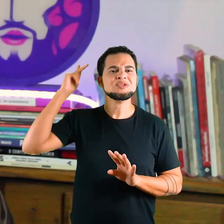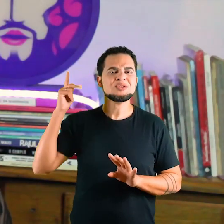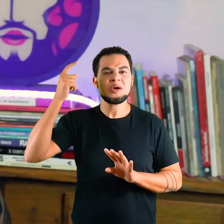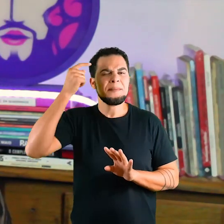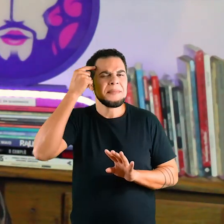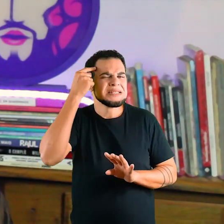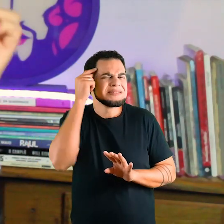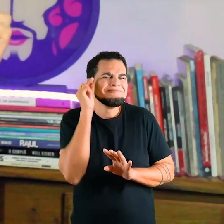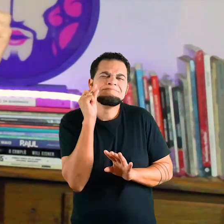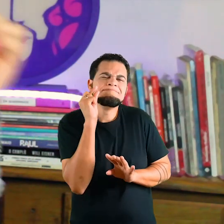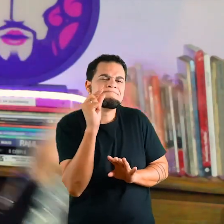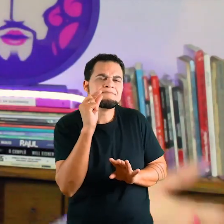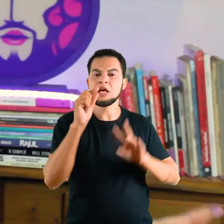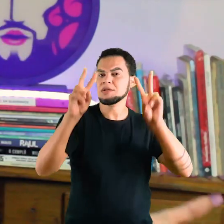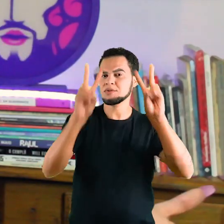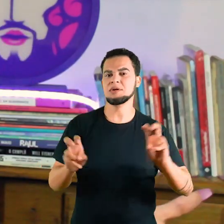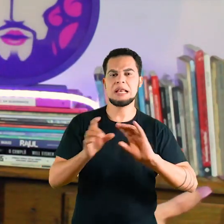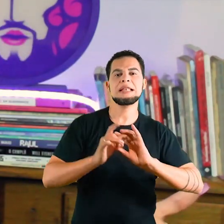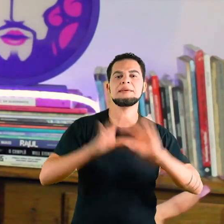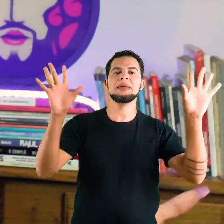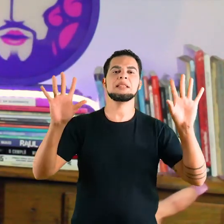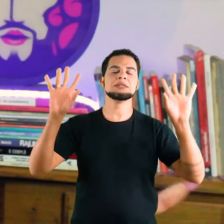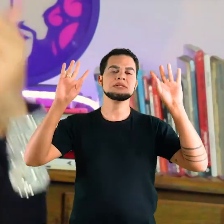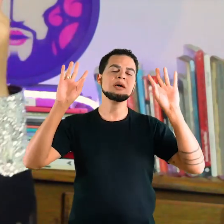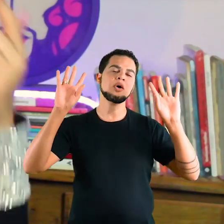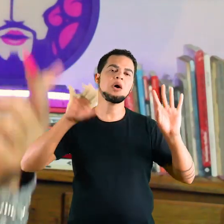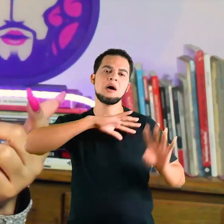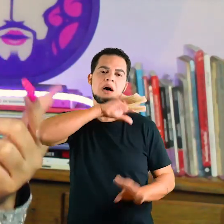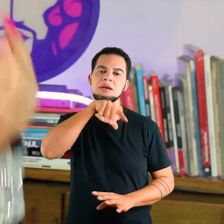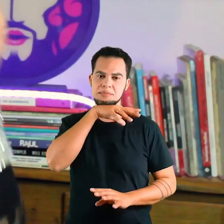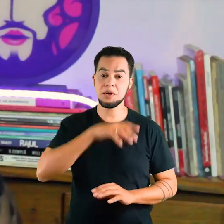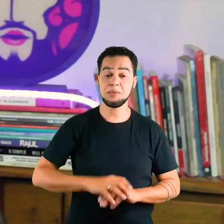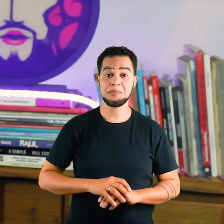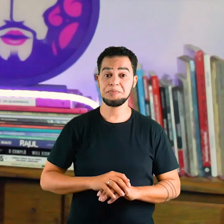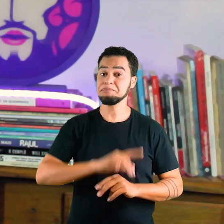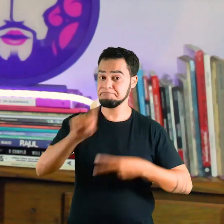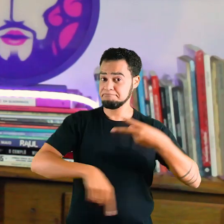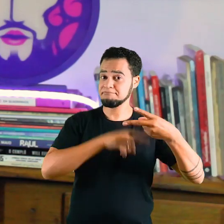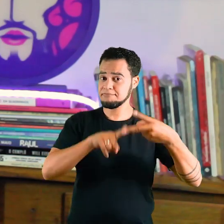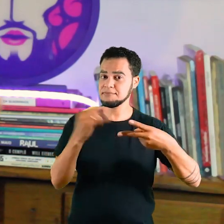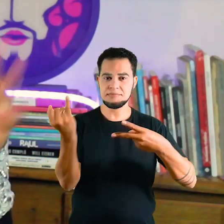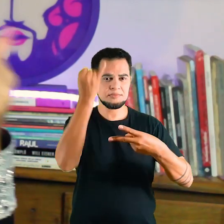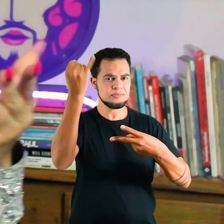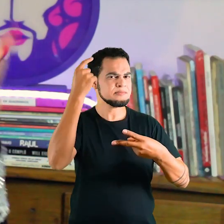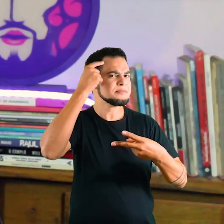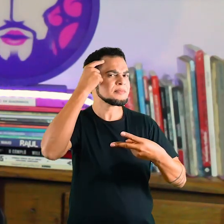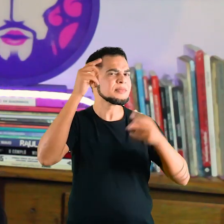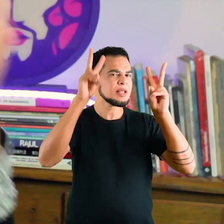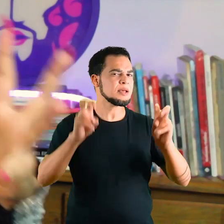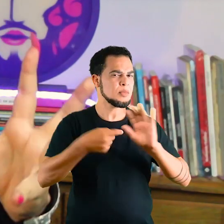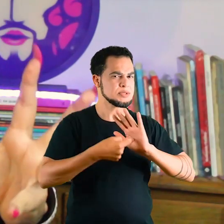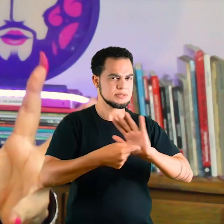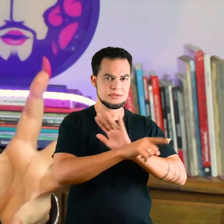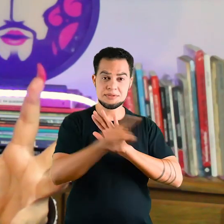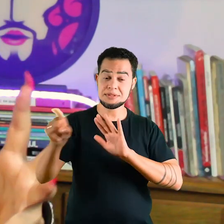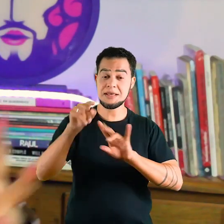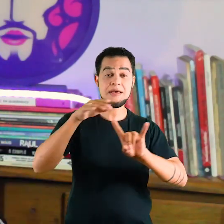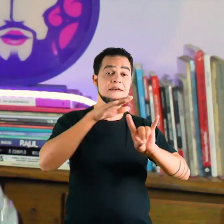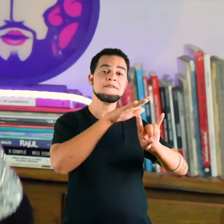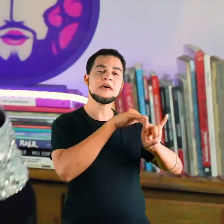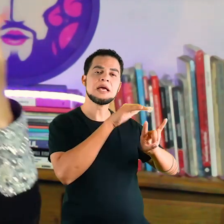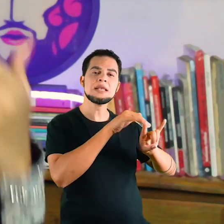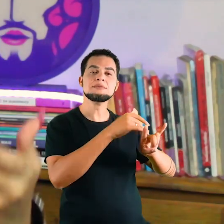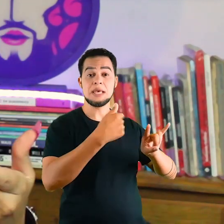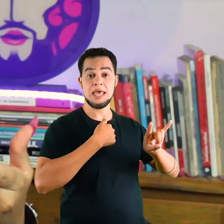história um pensamentozinho sequer sobre libertação animal. Outro ponto que é importante mostrar para vocês é que o veganismo